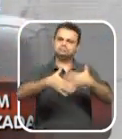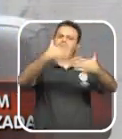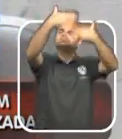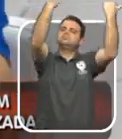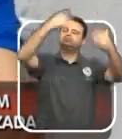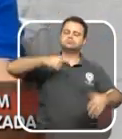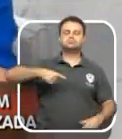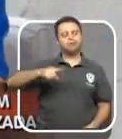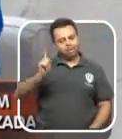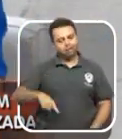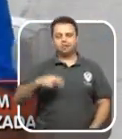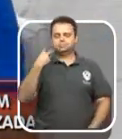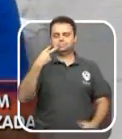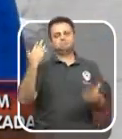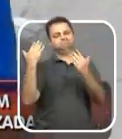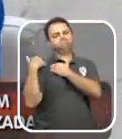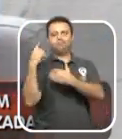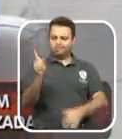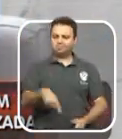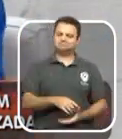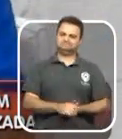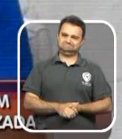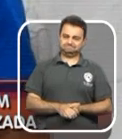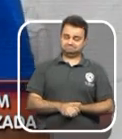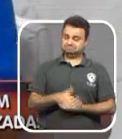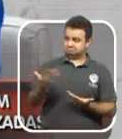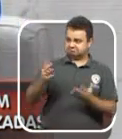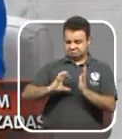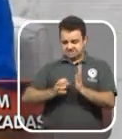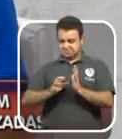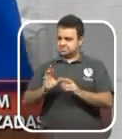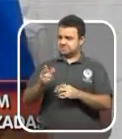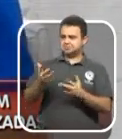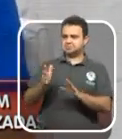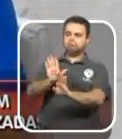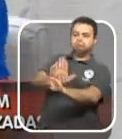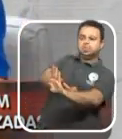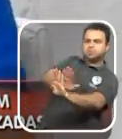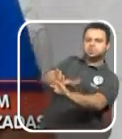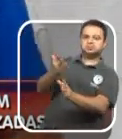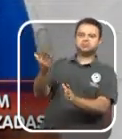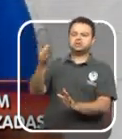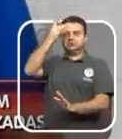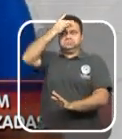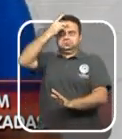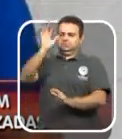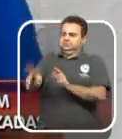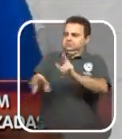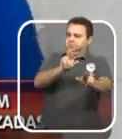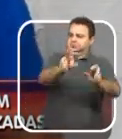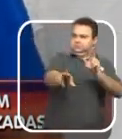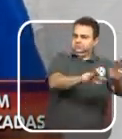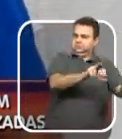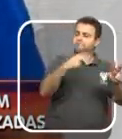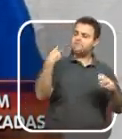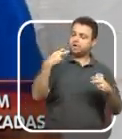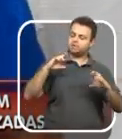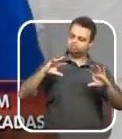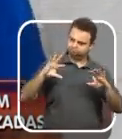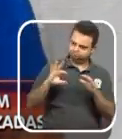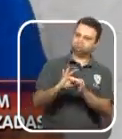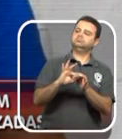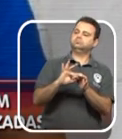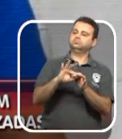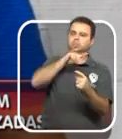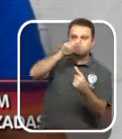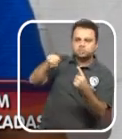Fizemos importantes debates aqui na questão ambiental, audiências públicas. Me lembro de um projeto que veio para casa